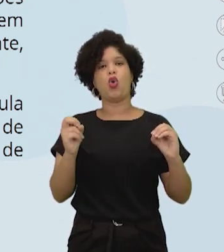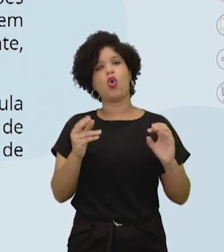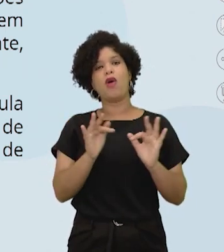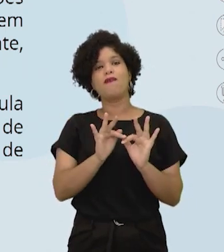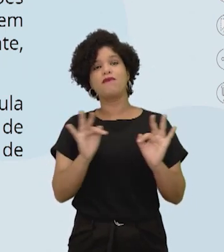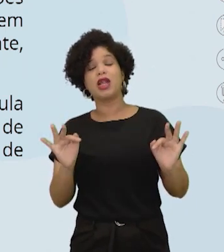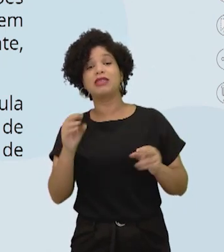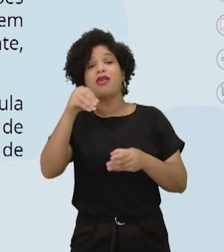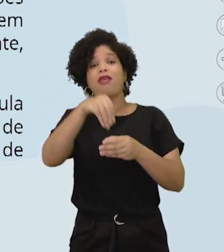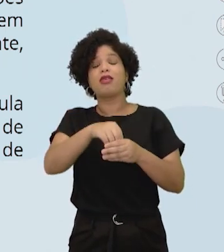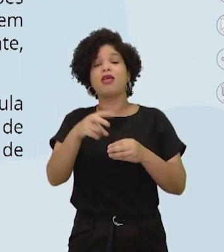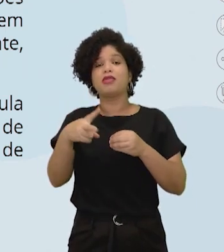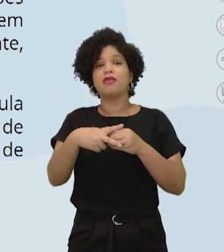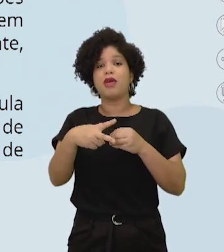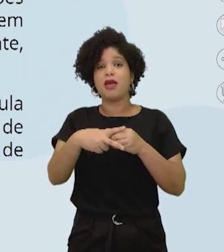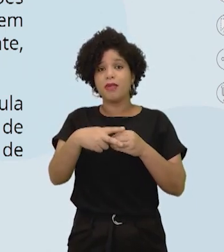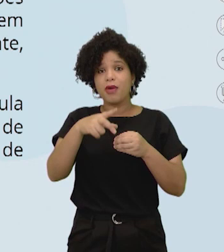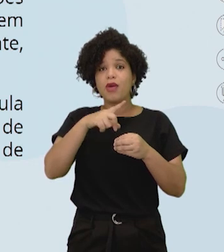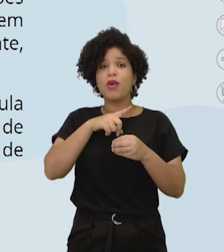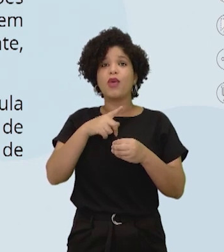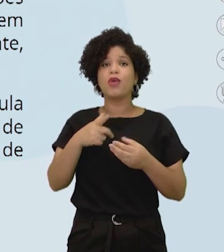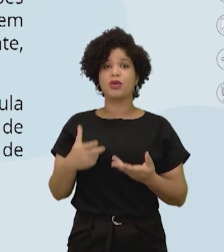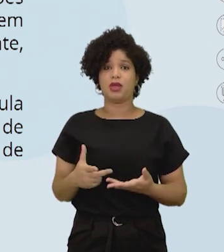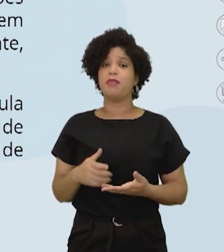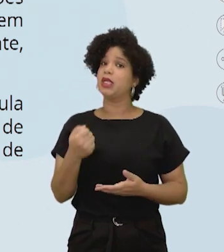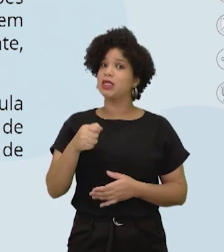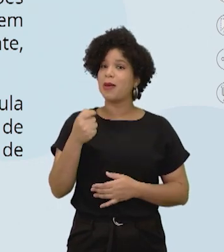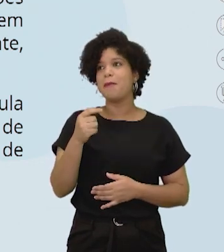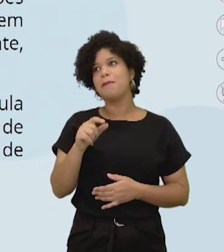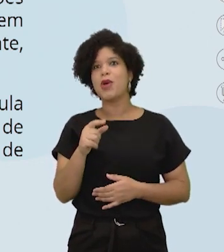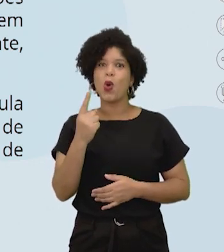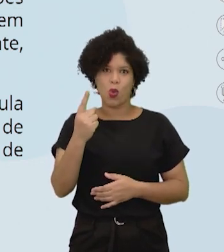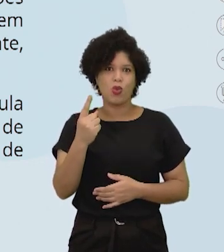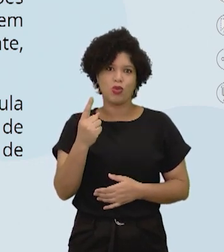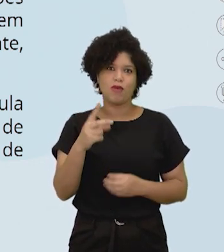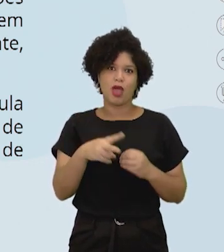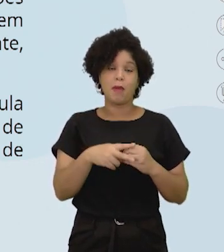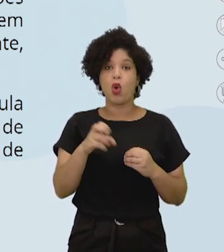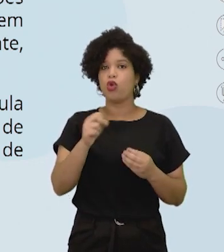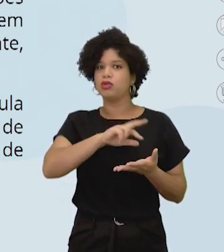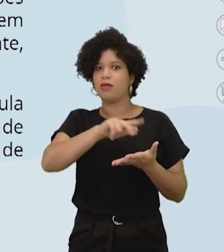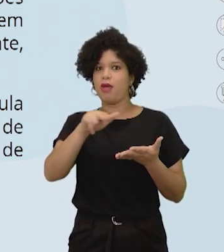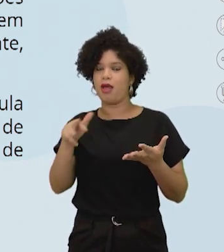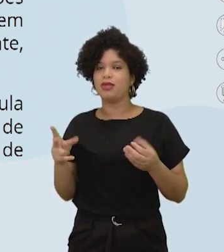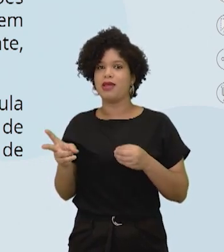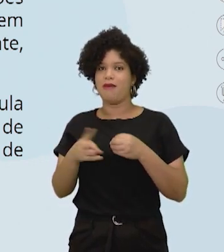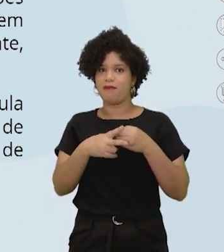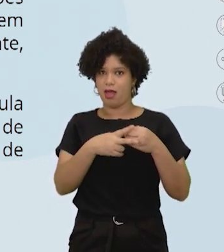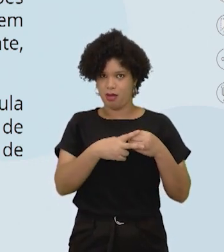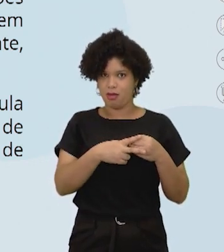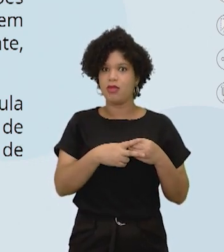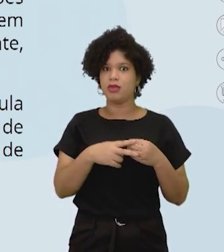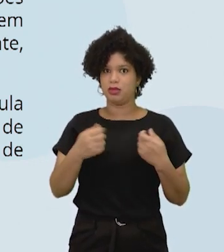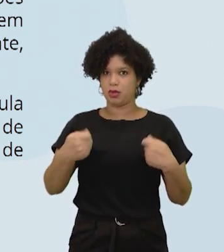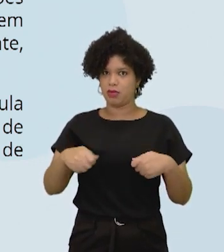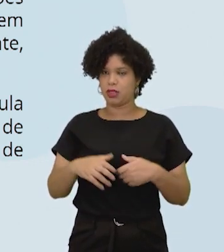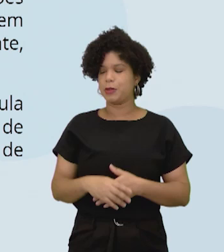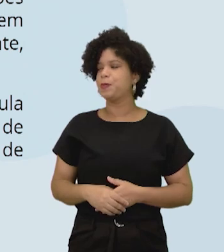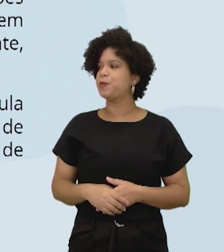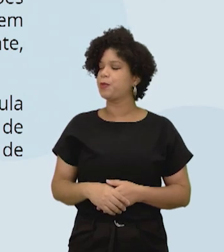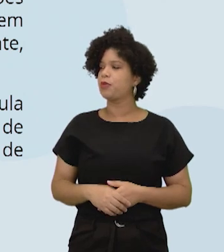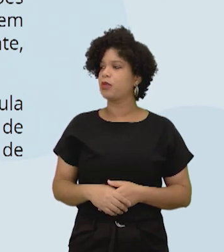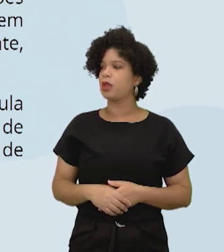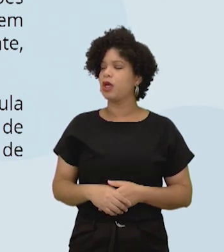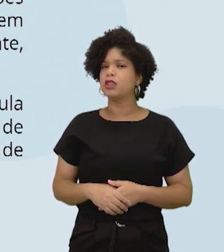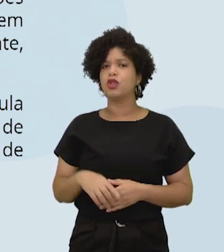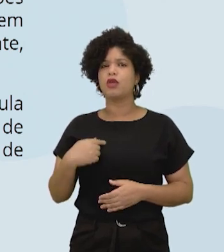falando de frases verbais, ou seja, frases construídas em torno de um verbo. Primeira coisa. Aí, na análise de construção sintática, toda vez que a gente fala de sintática, a